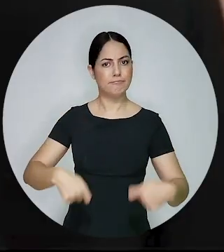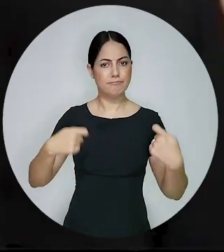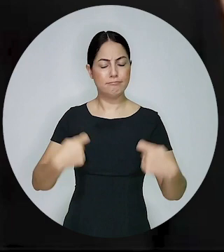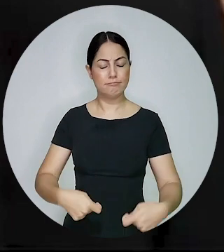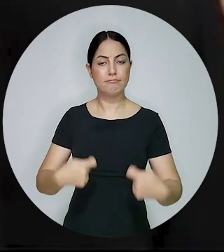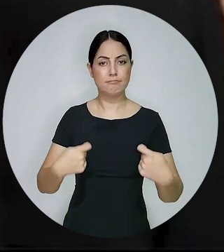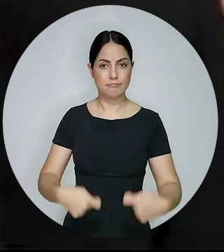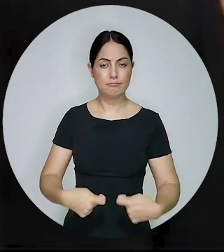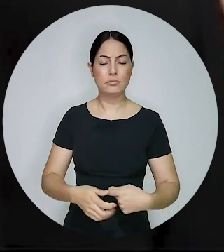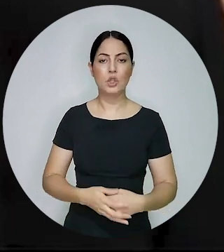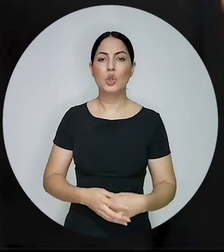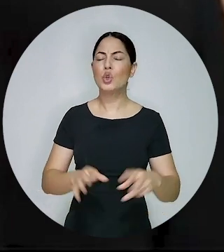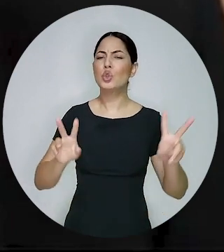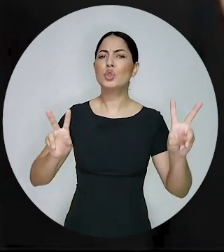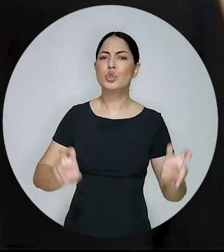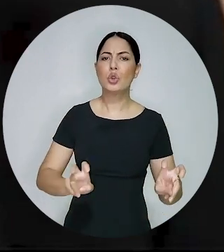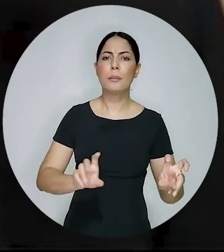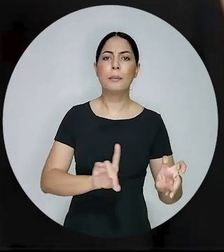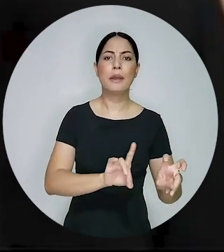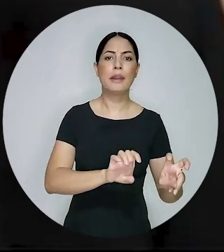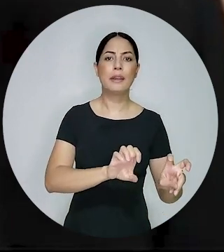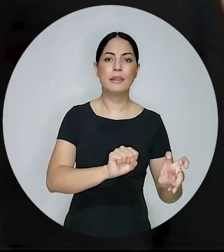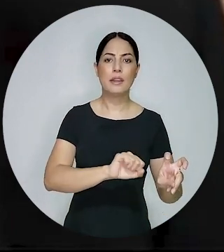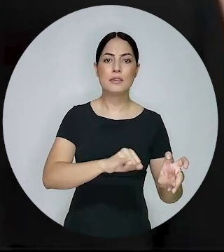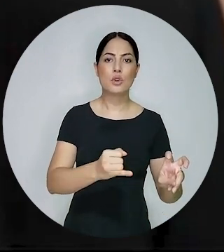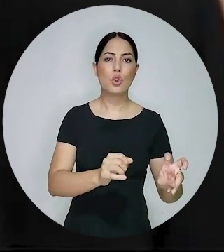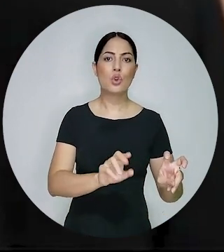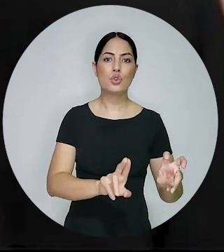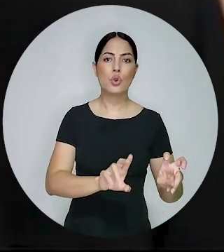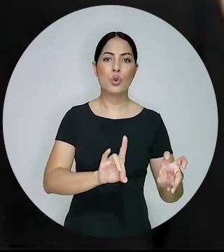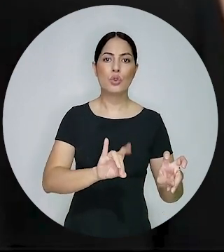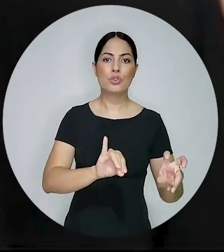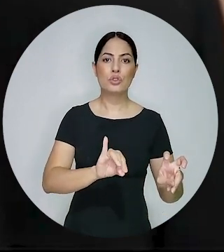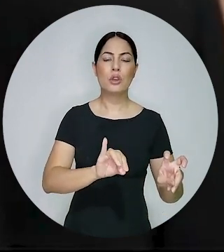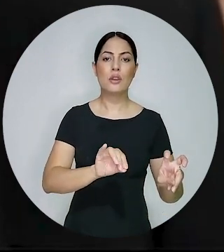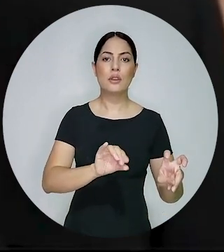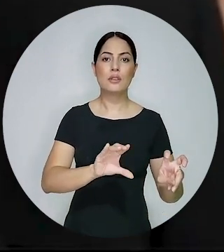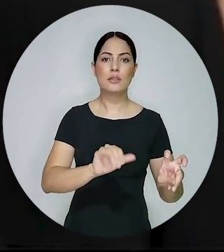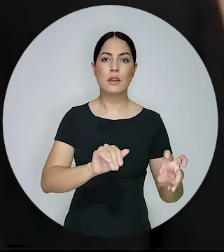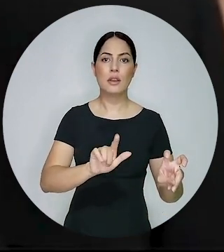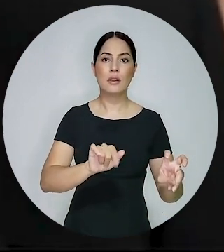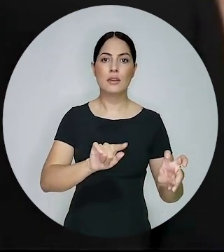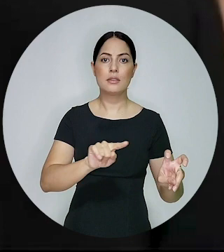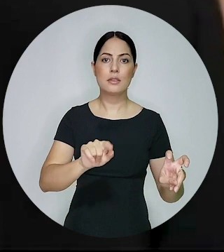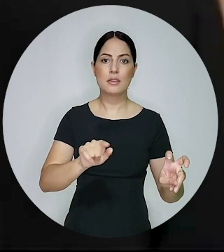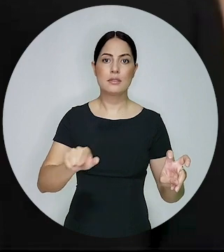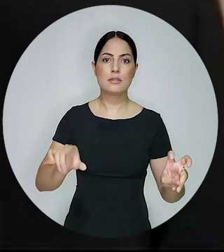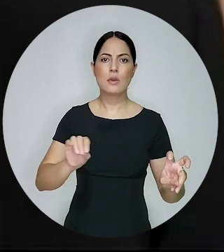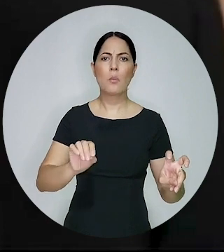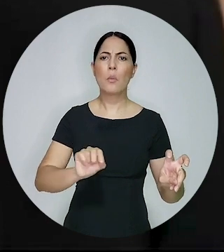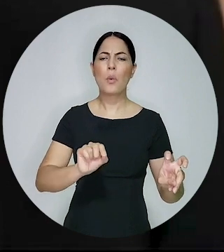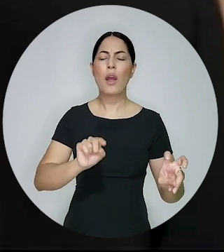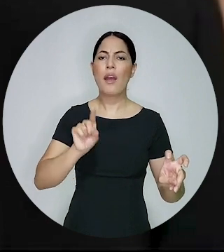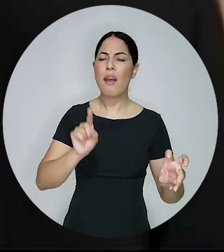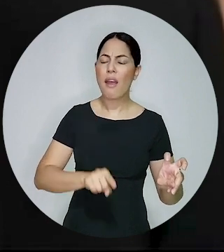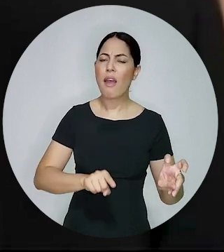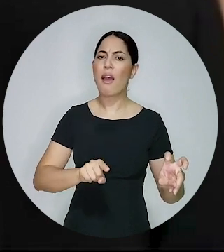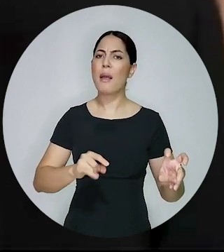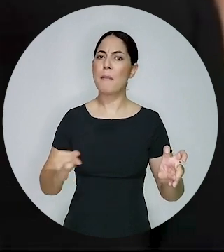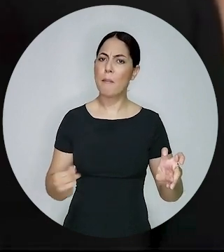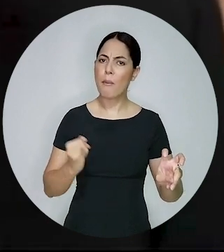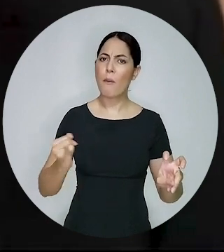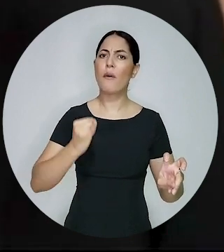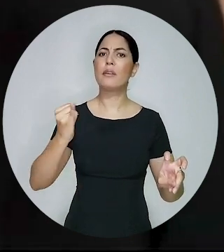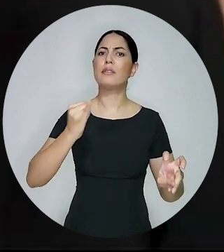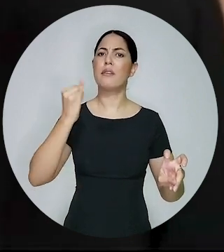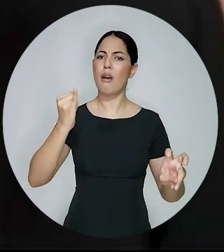cultural. Estou de acordo com você. Se o tema é desjudicialização, enquanto a gente não repensar nossa formação universitária,